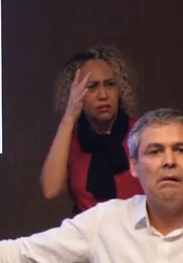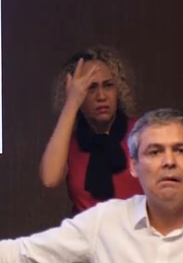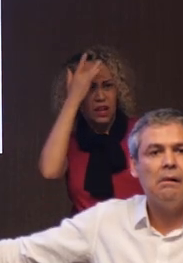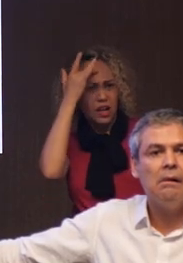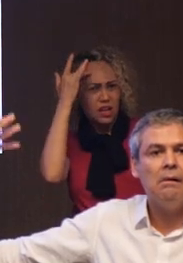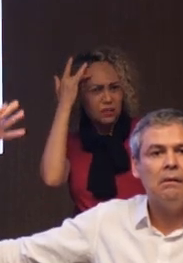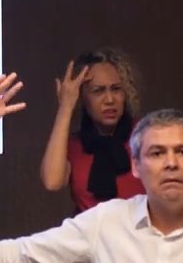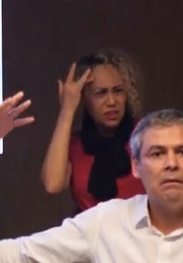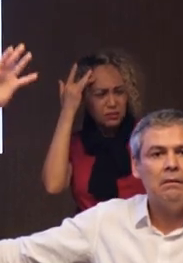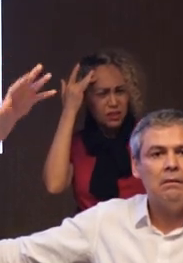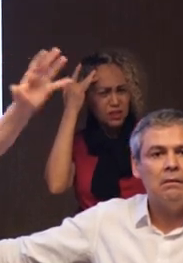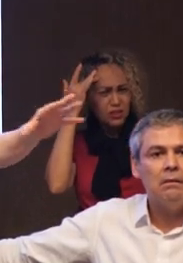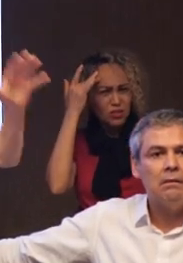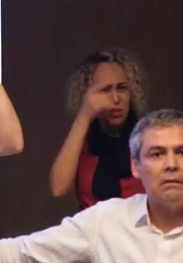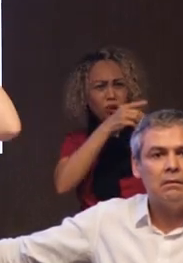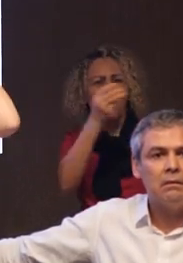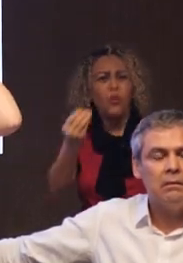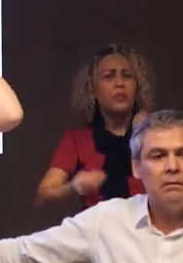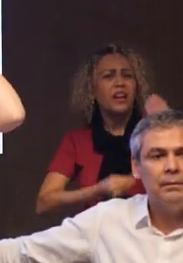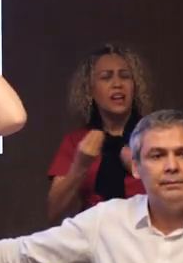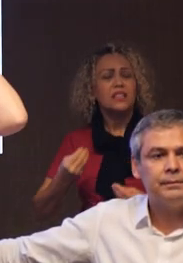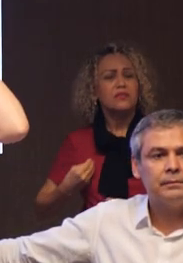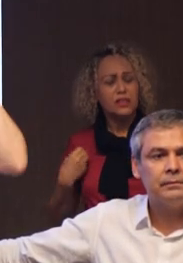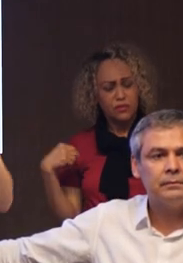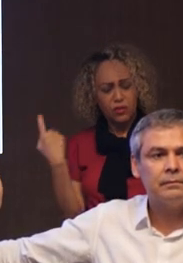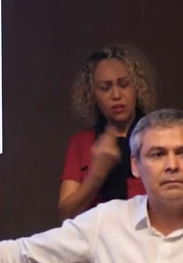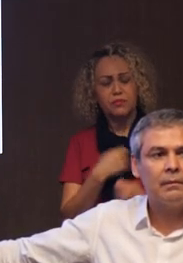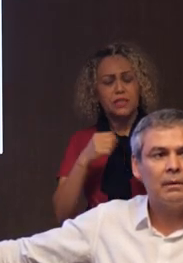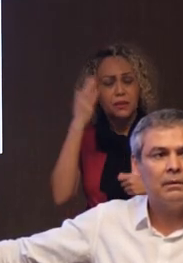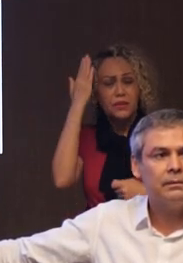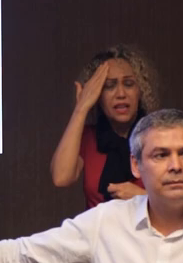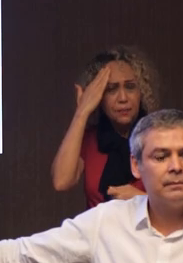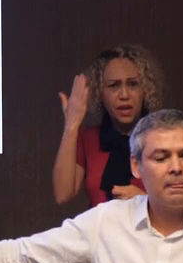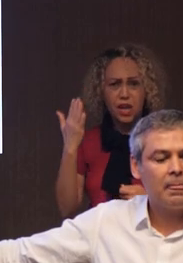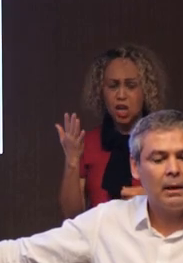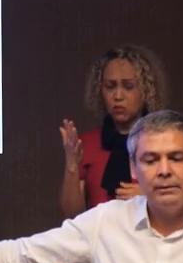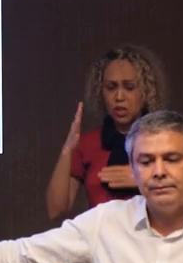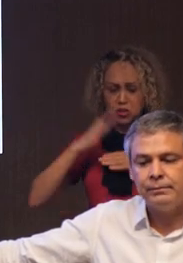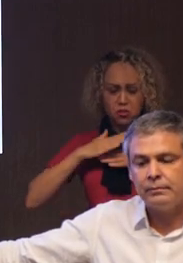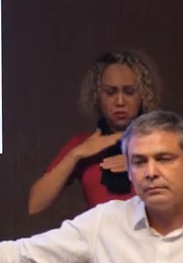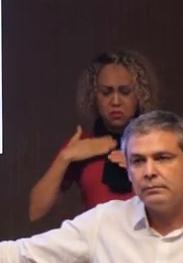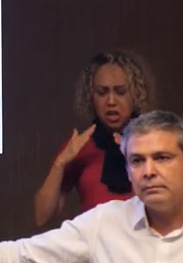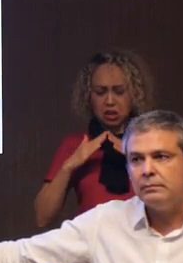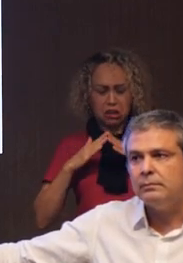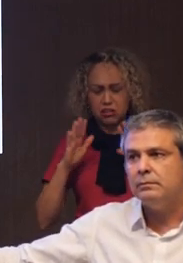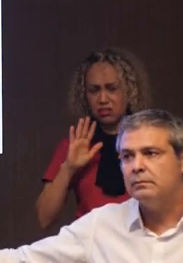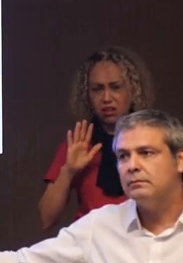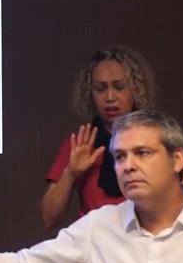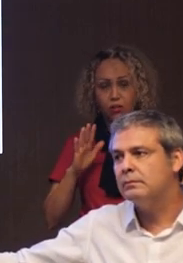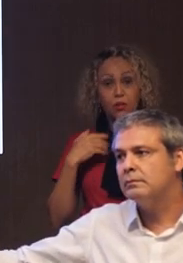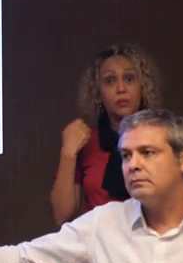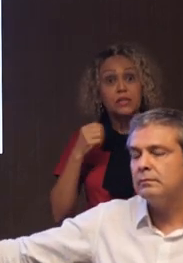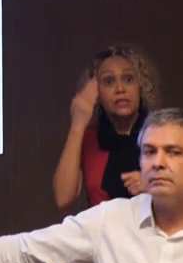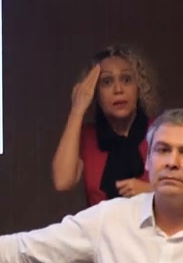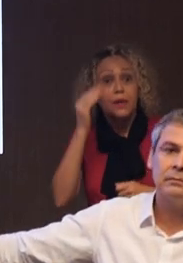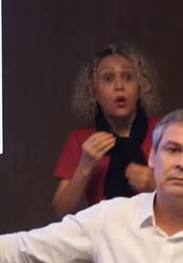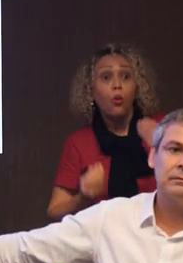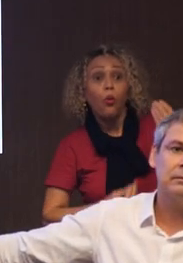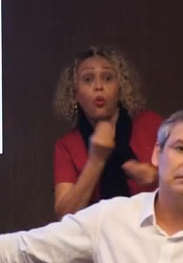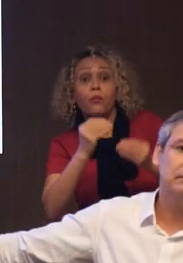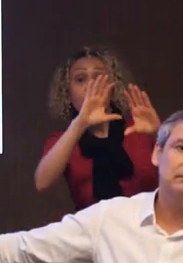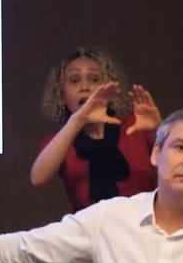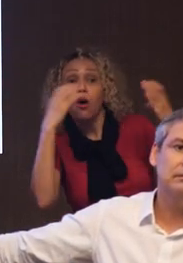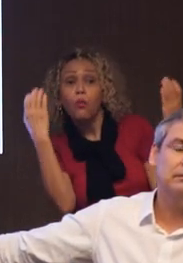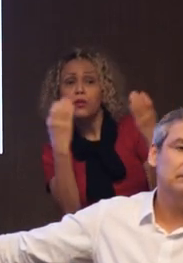sua casa. É preciso ter lugares onde as pessoas se alimentam, também como restaurantes populares, como cozinhas